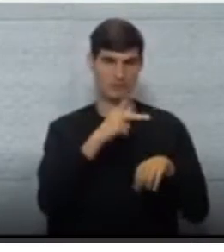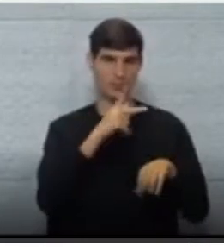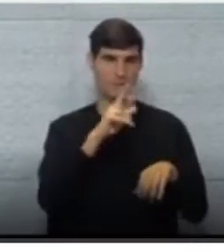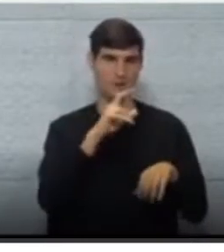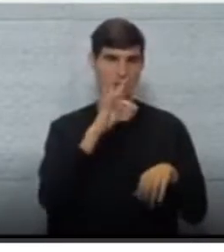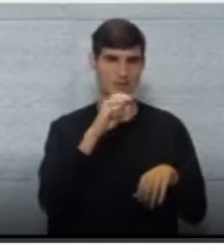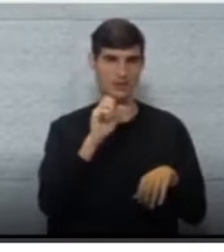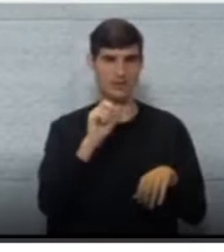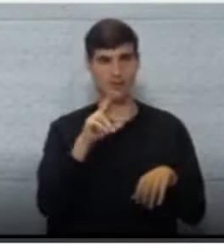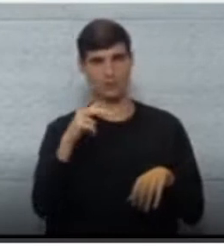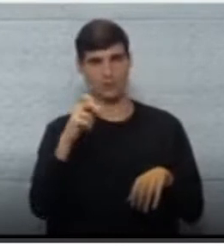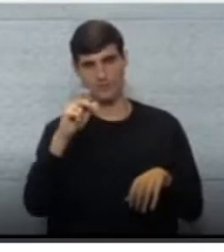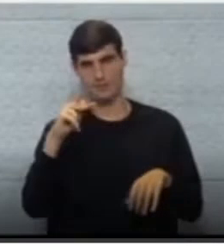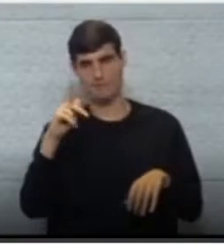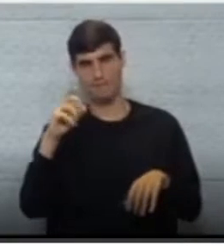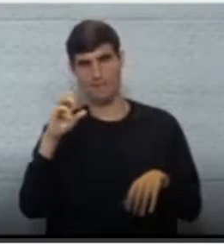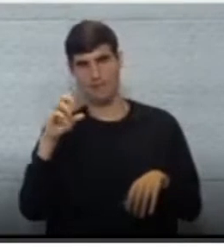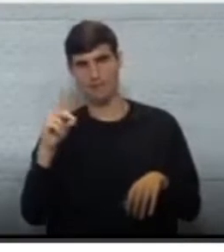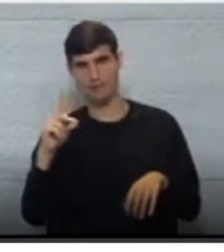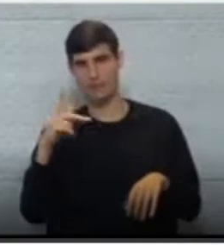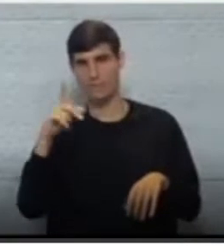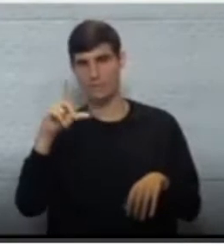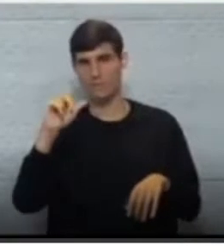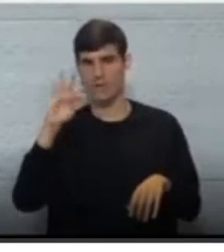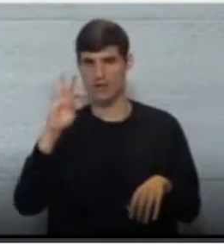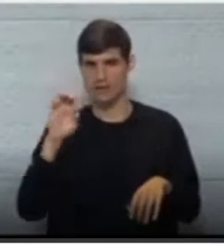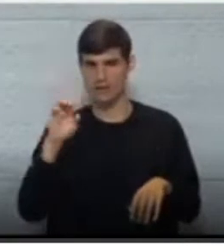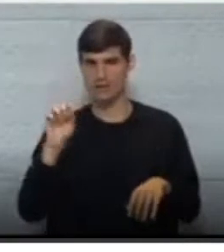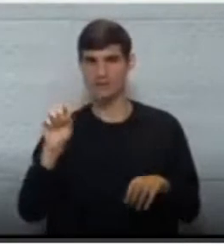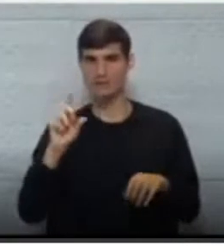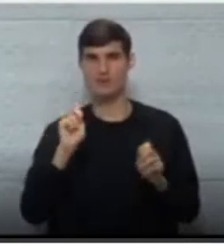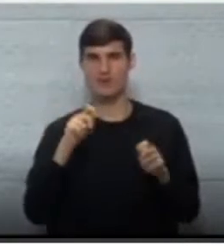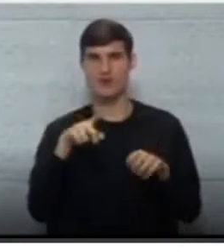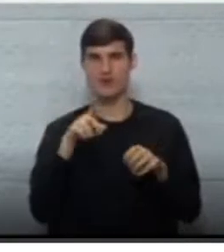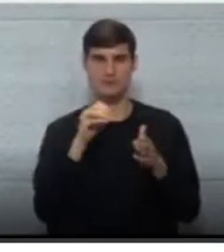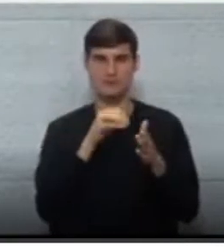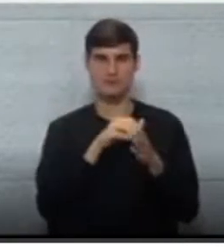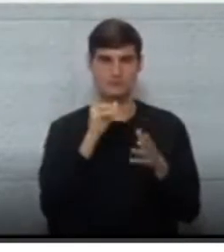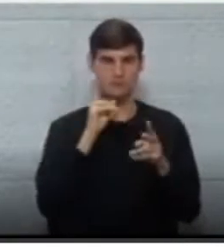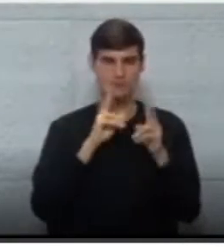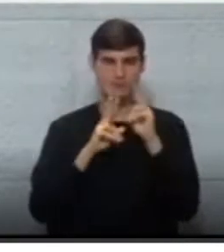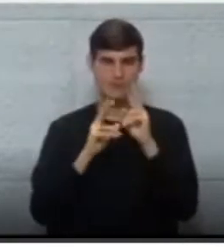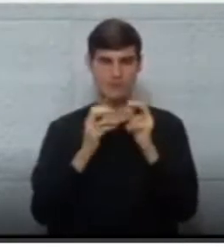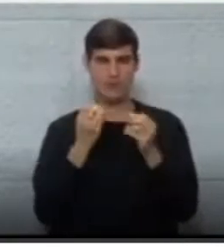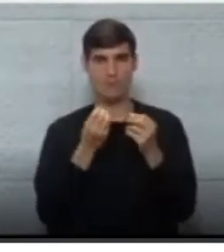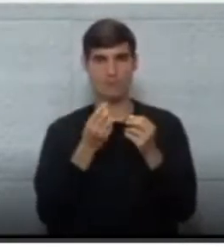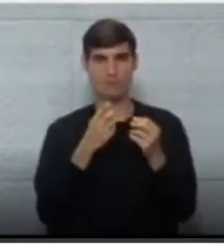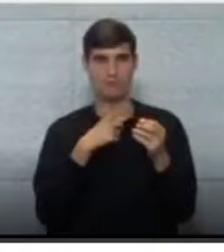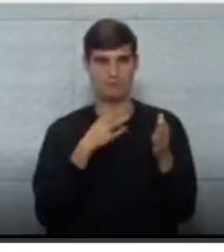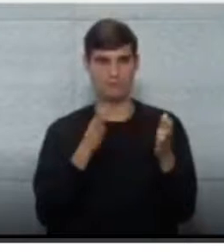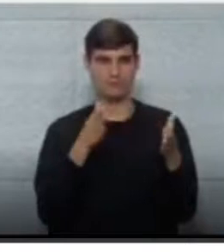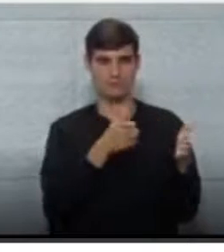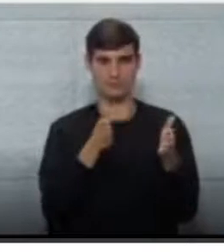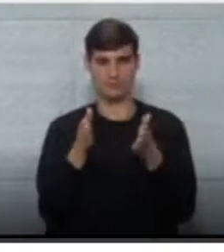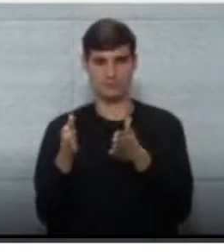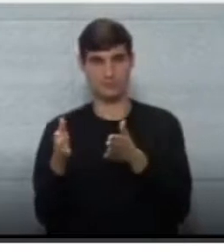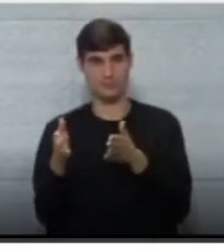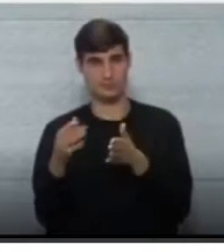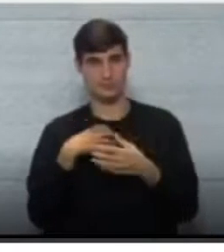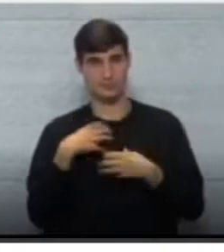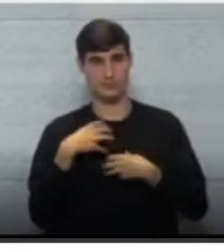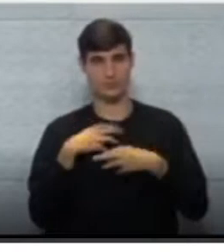plate. Pour plate também pode ser colocado como inoculação dentro do meio, spread plate sobre o meio. Então, como